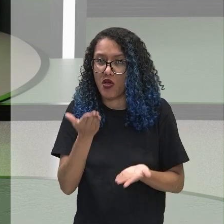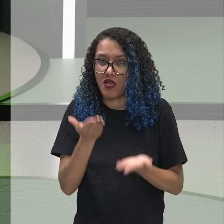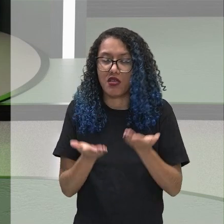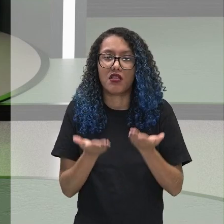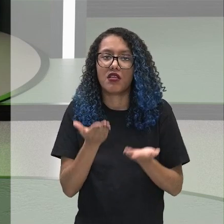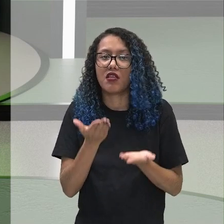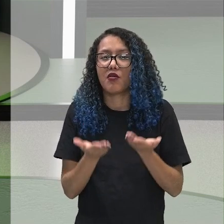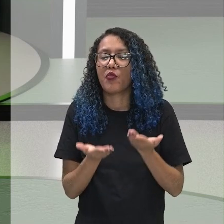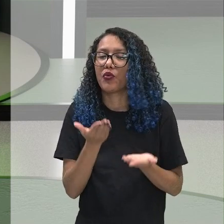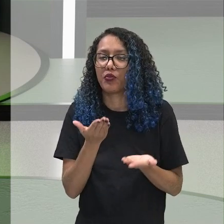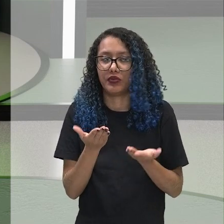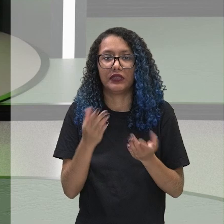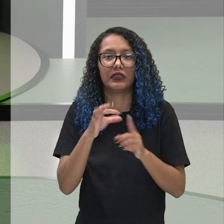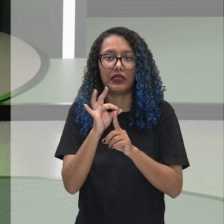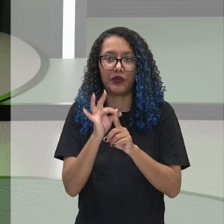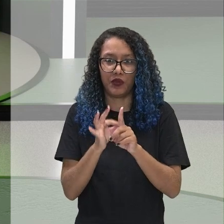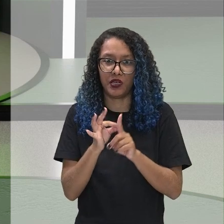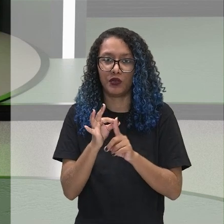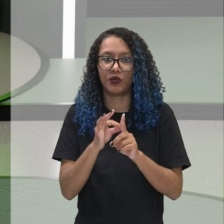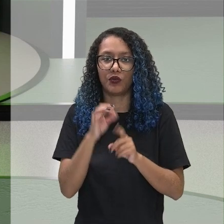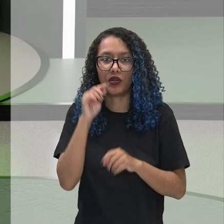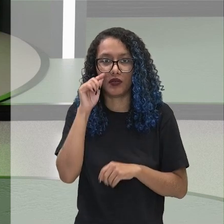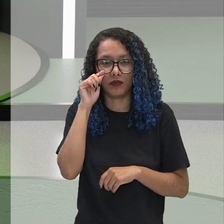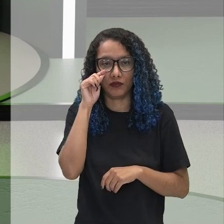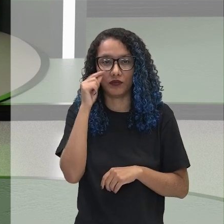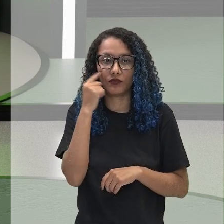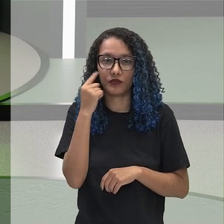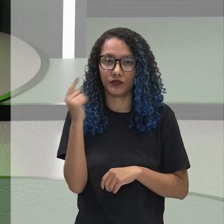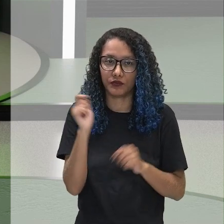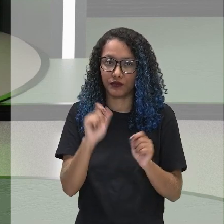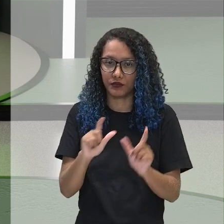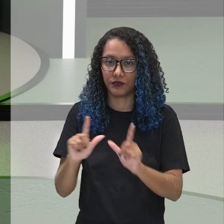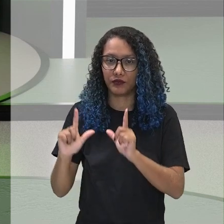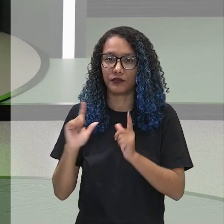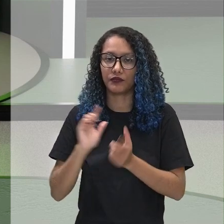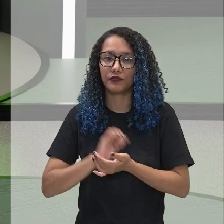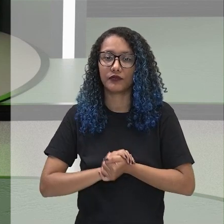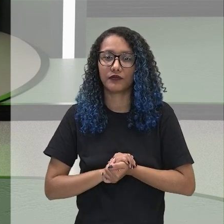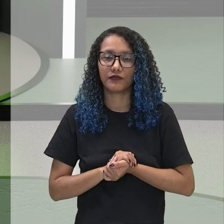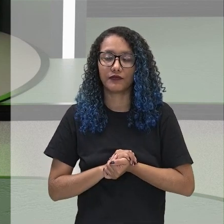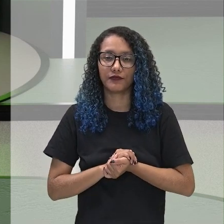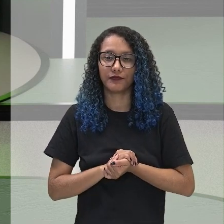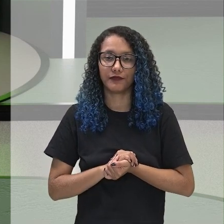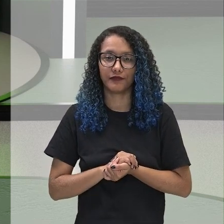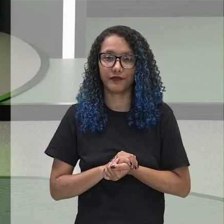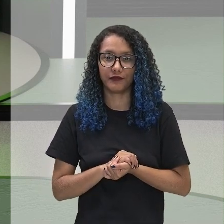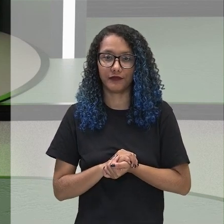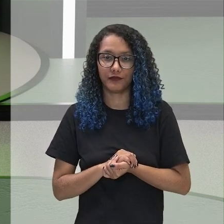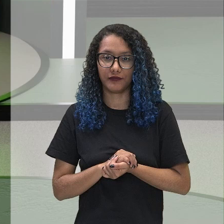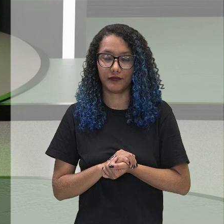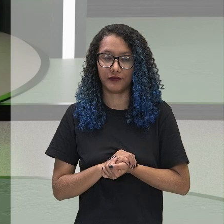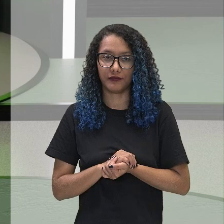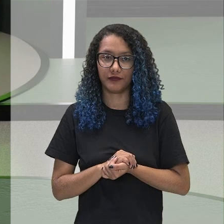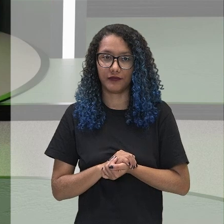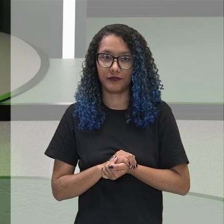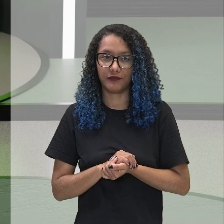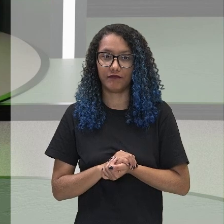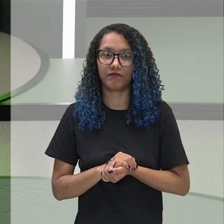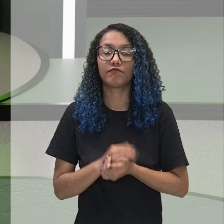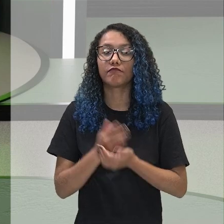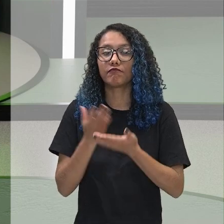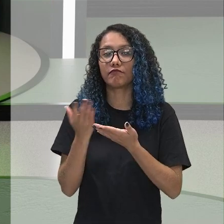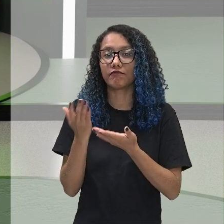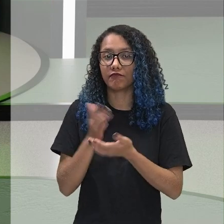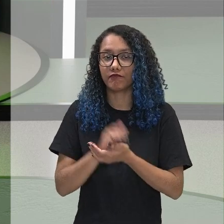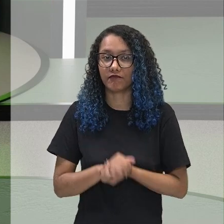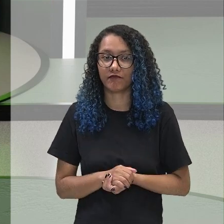Então, vamos ver aí na nossa próxima cartela. Então, aqui, ó, a termologia,